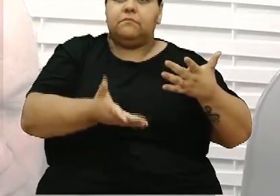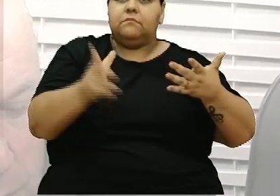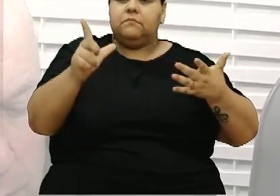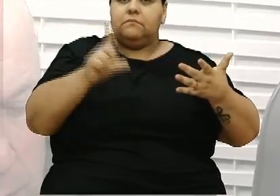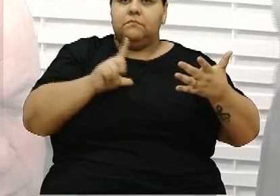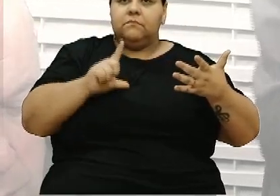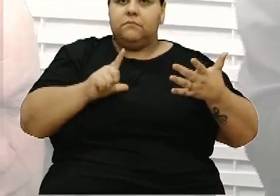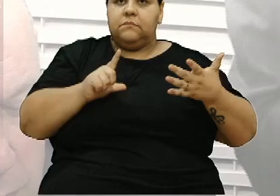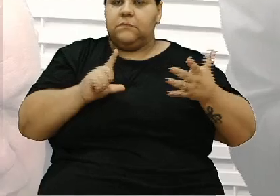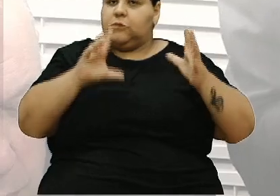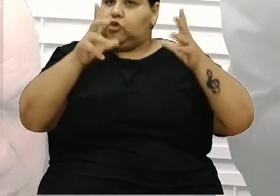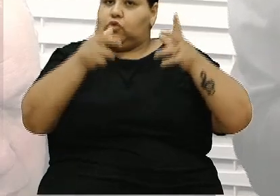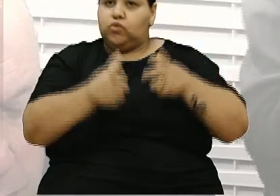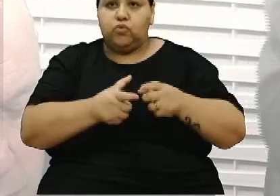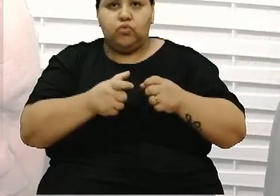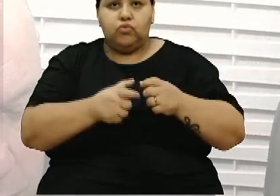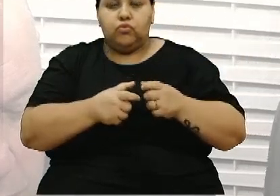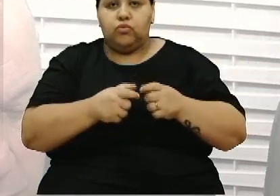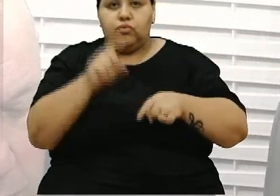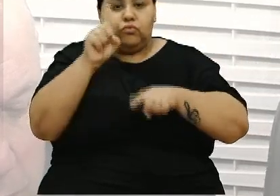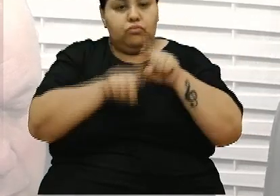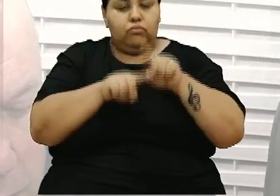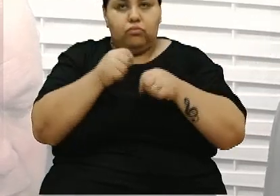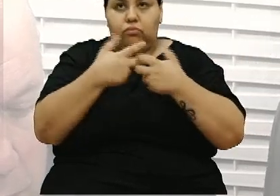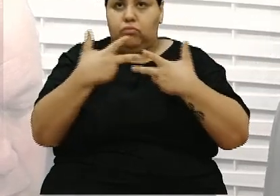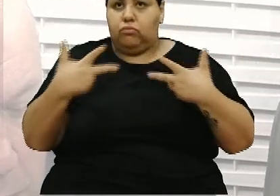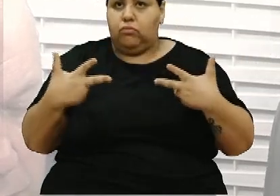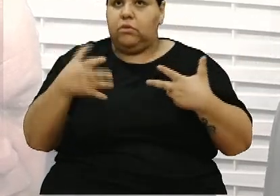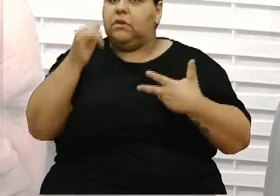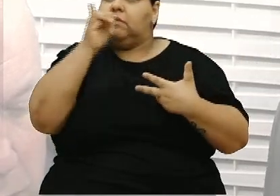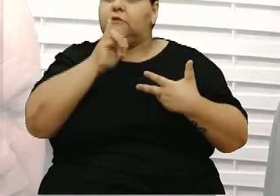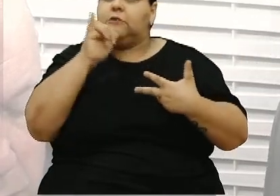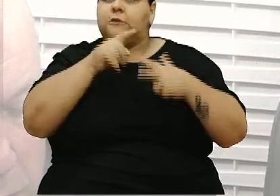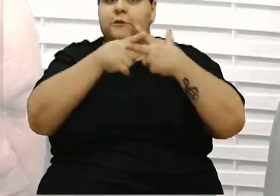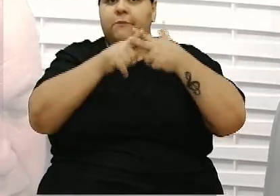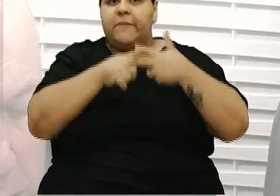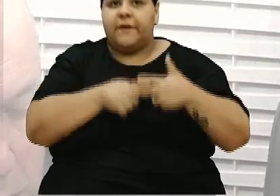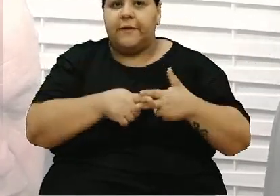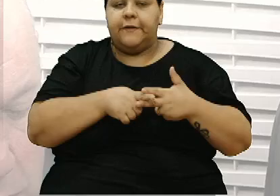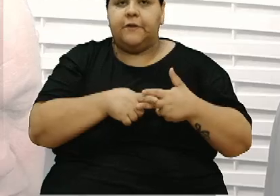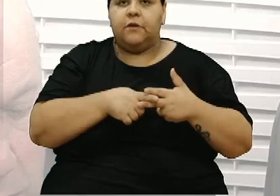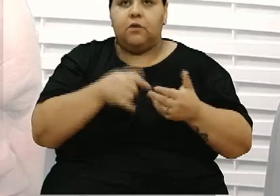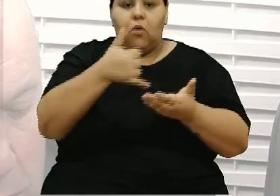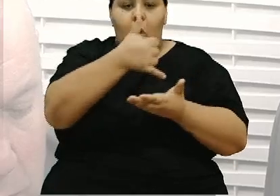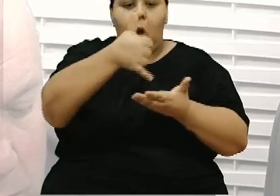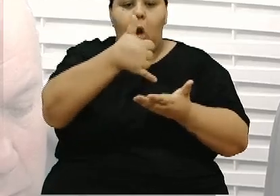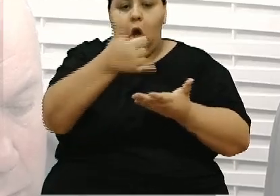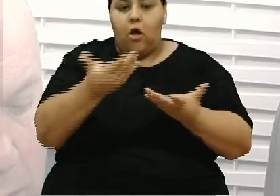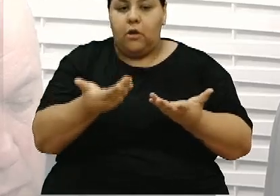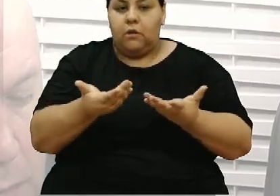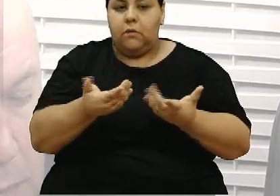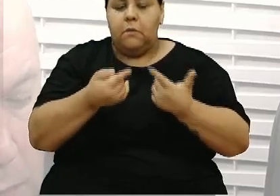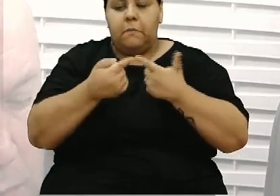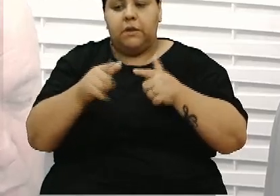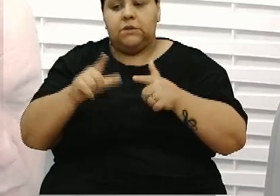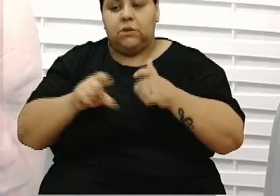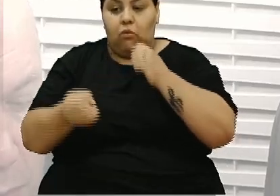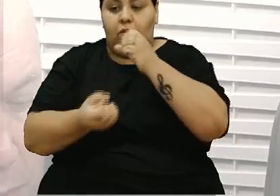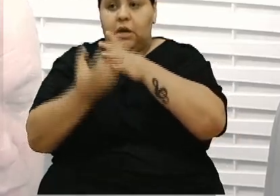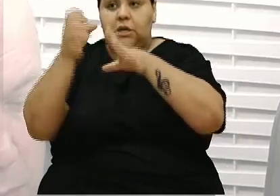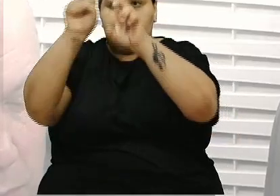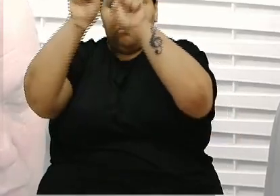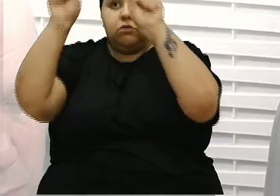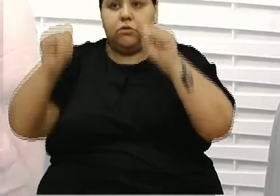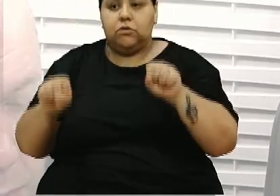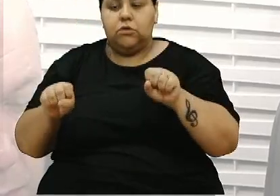todos os equipamentos adequados. Exemplo, as mecânicas. Ah, tem óleos. Mas então elabora um sistema que todo o sistema de